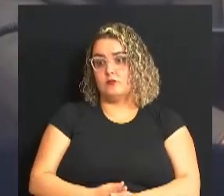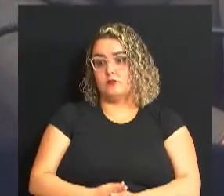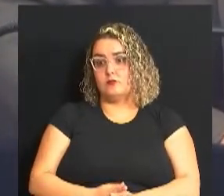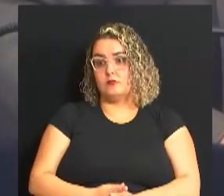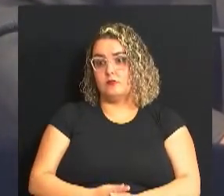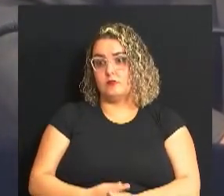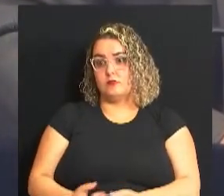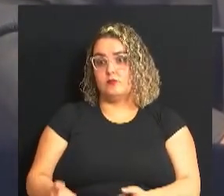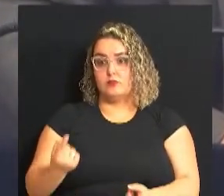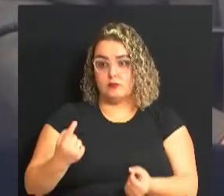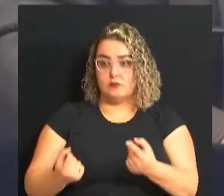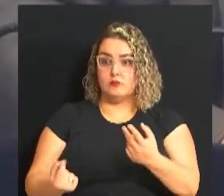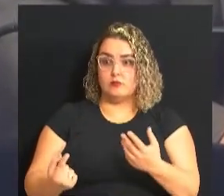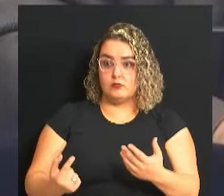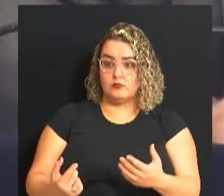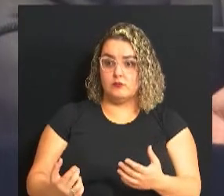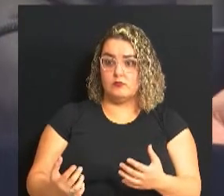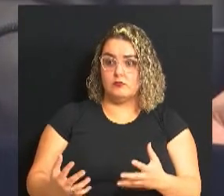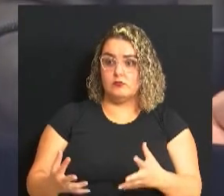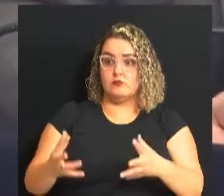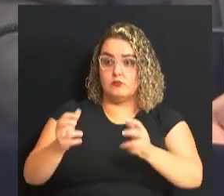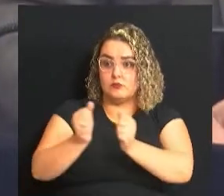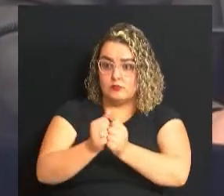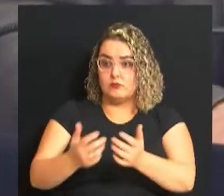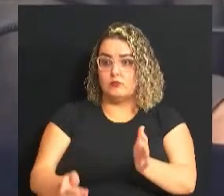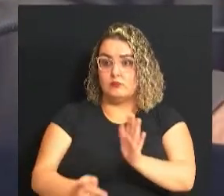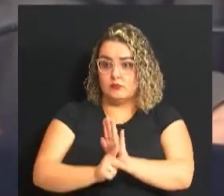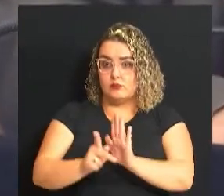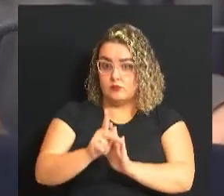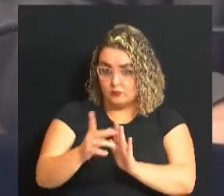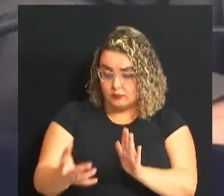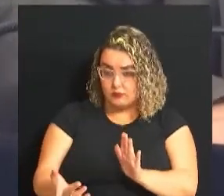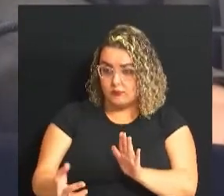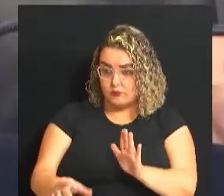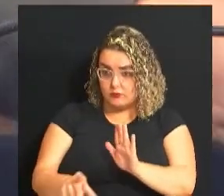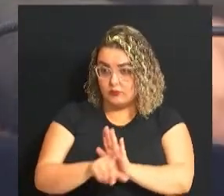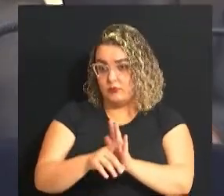algumas questões mais amarradas no próprio projeto de lei. Então,